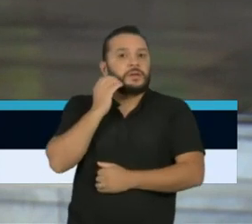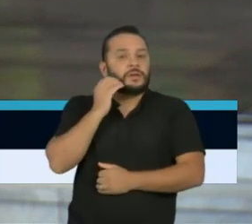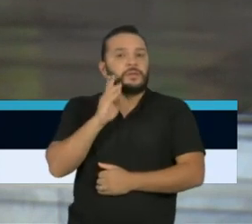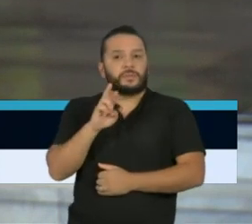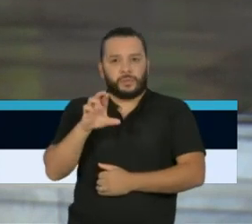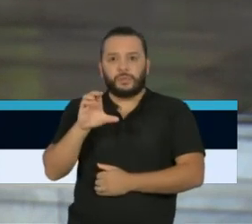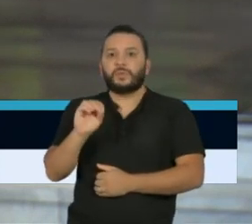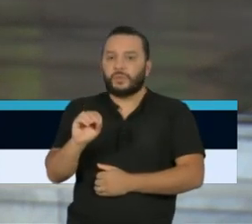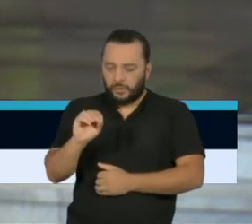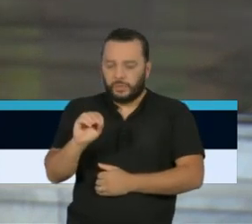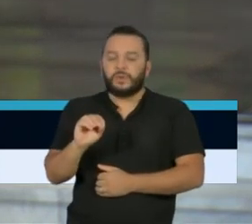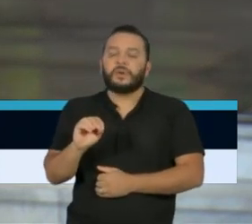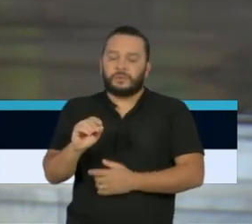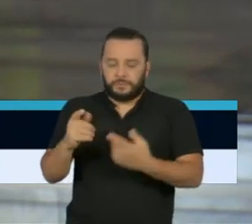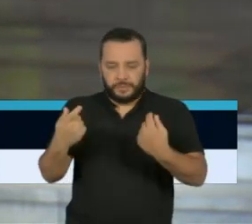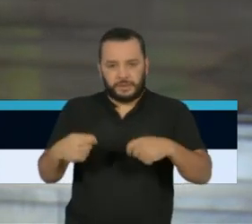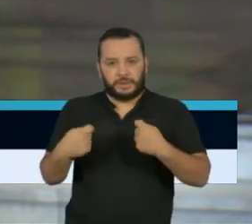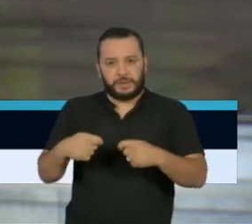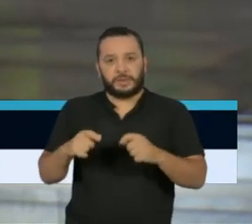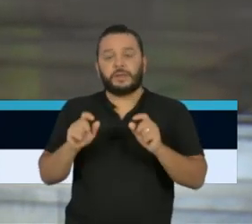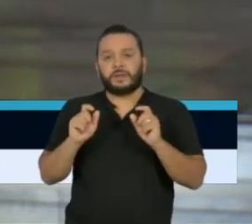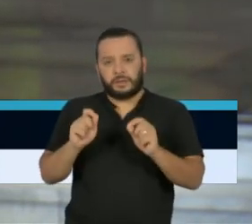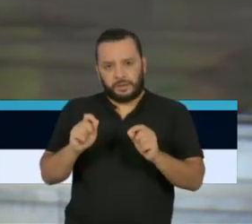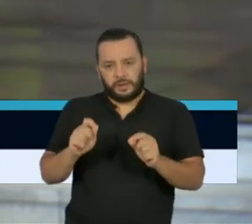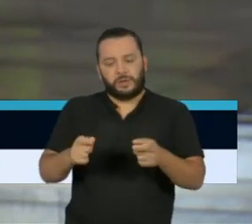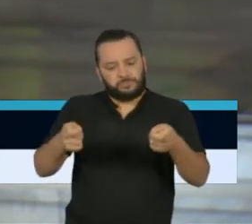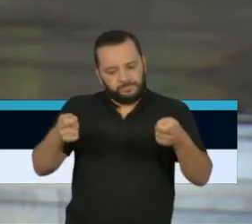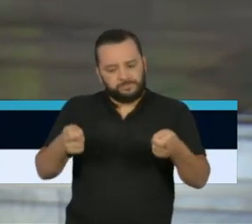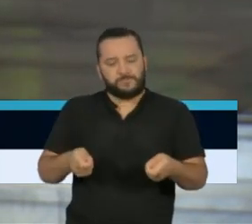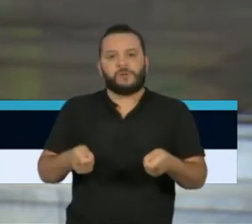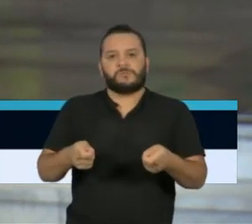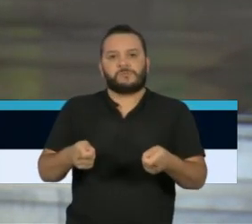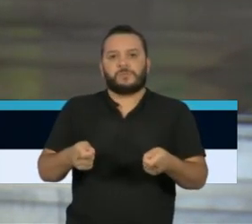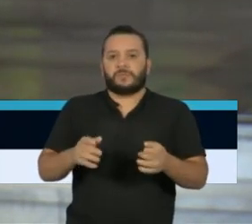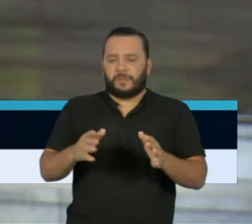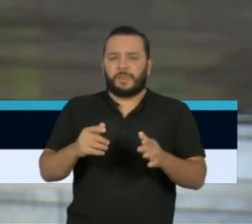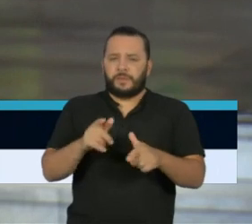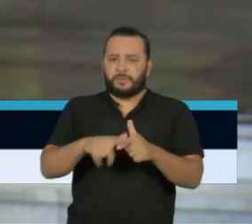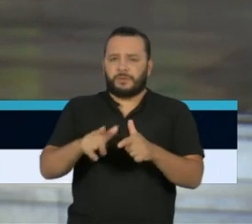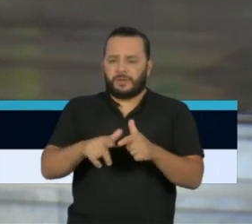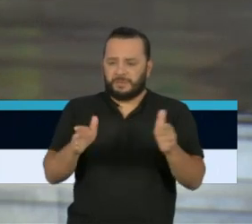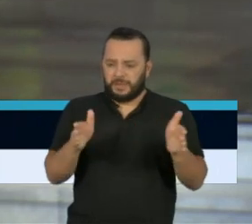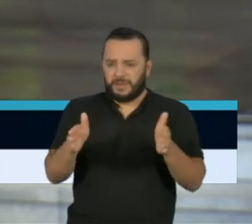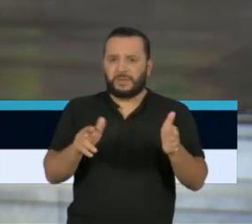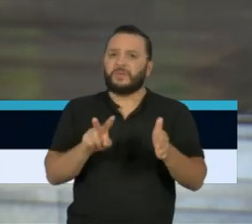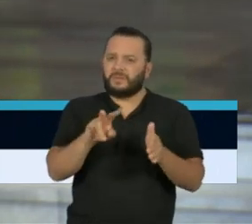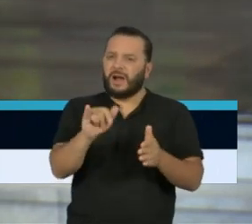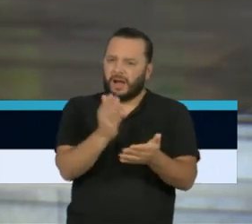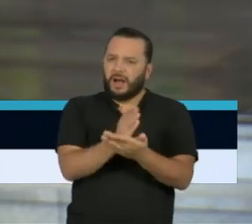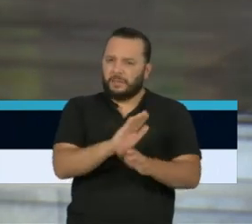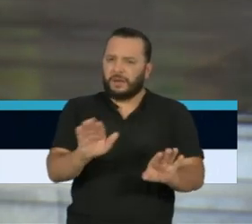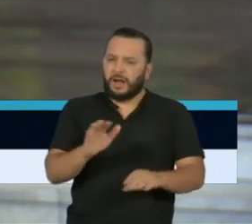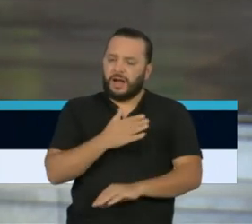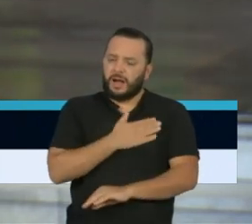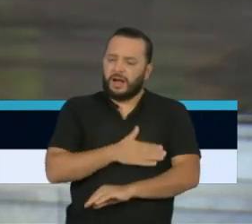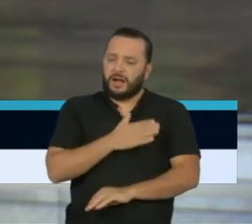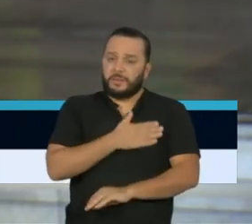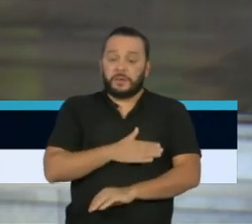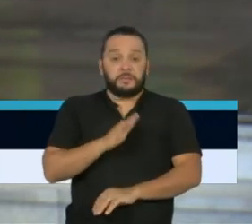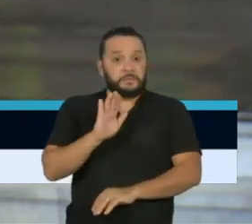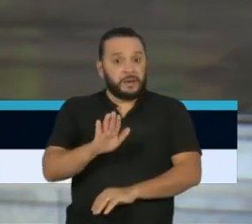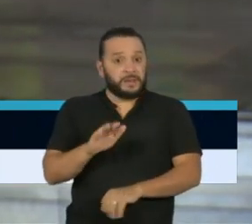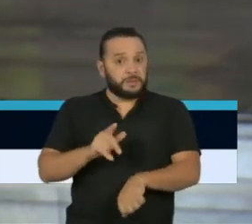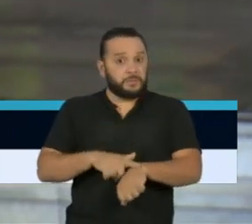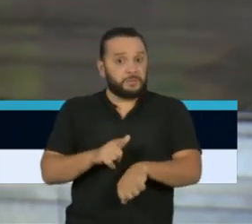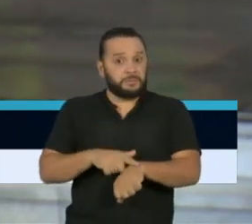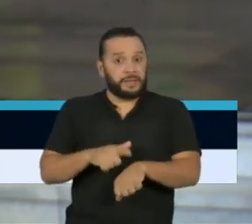Prefeitura de São Paulo. Haverá, sim, um momento, a crise não é eterna, a crise passa, mas neste momento nós estamos na fase ascendente e